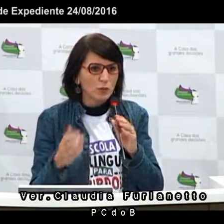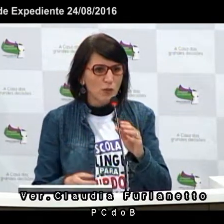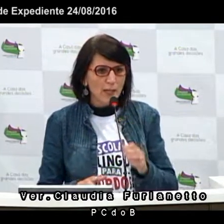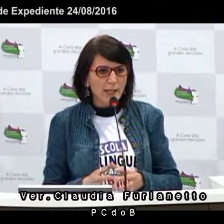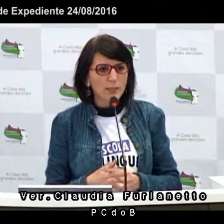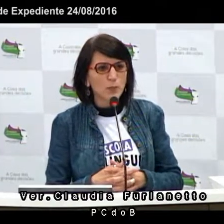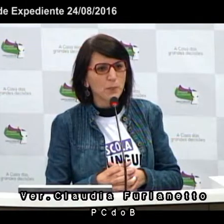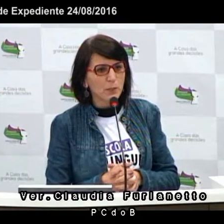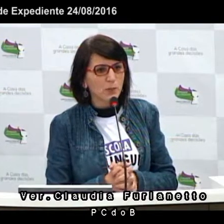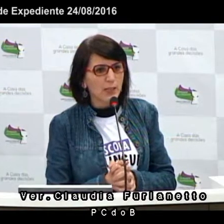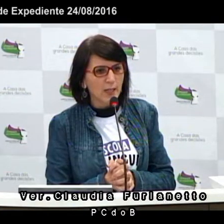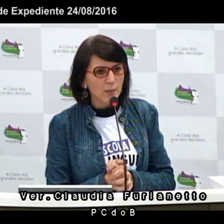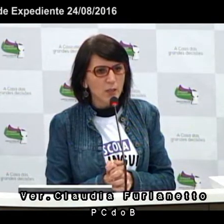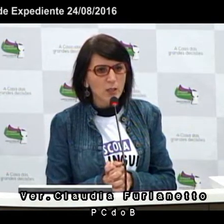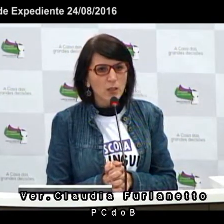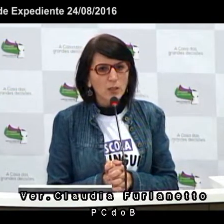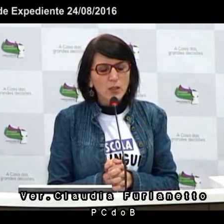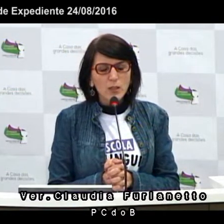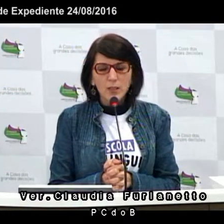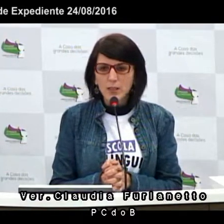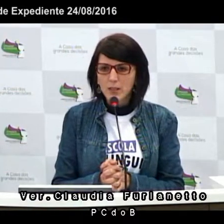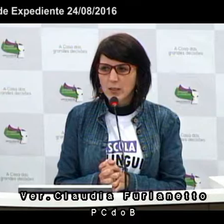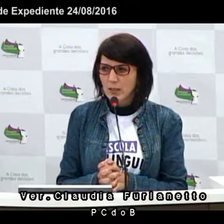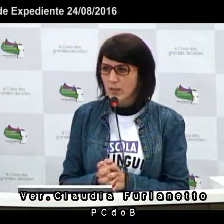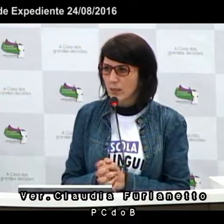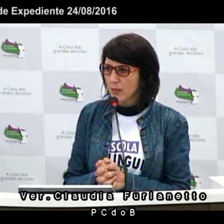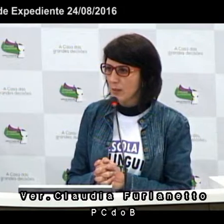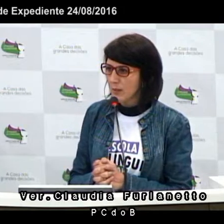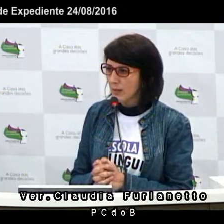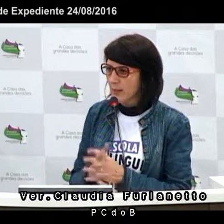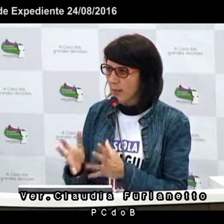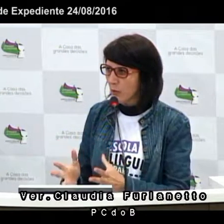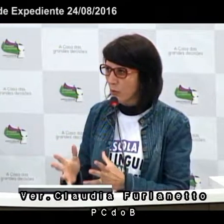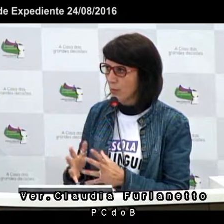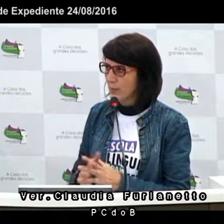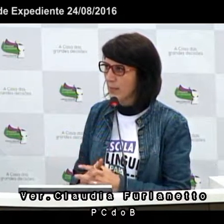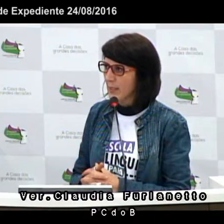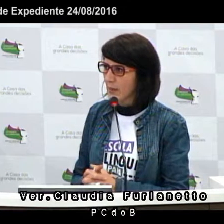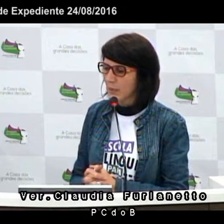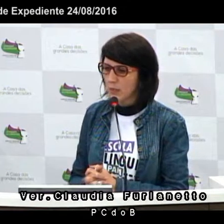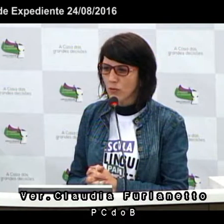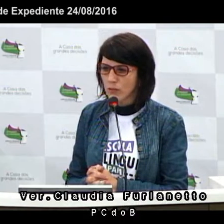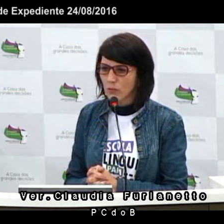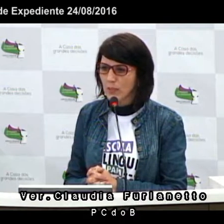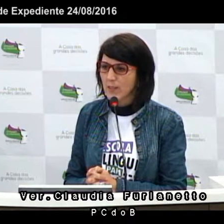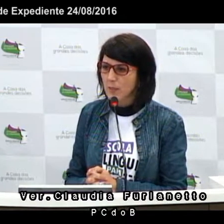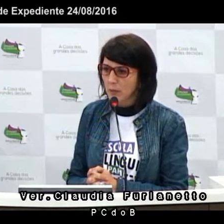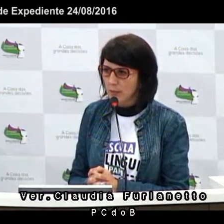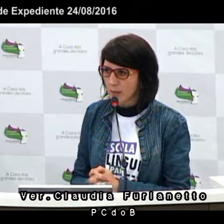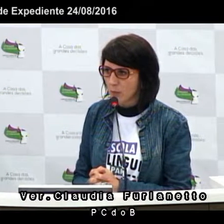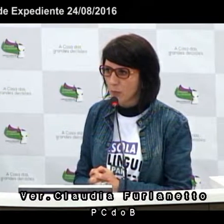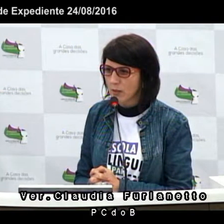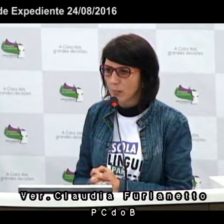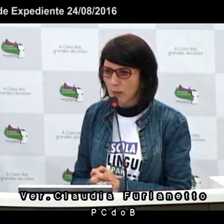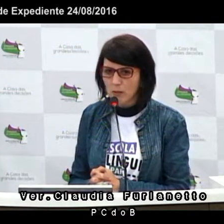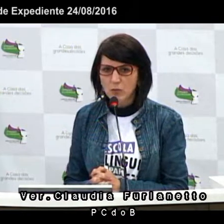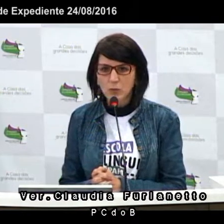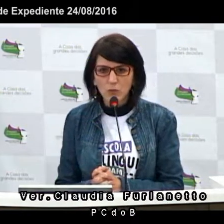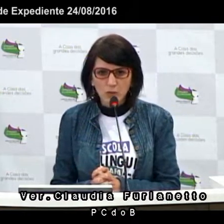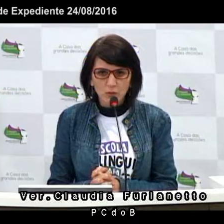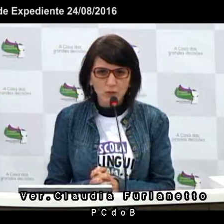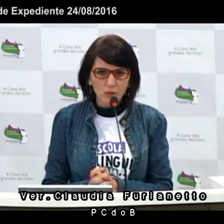apoio dos colegas para permutar. E caiu exatamente, então, na Semana